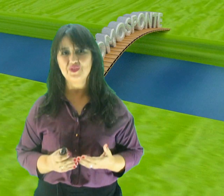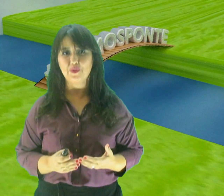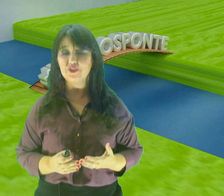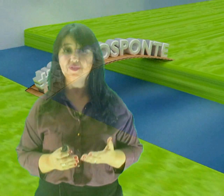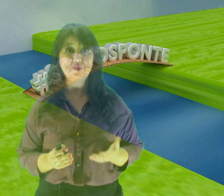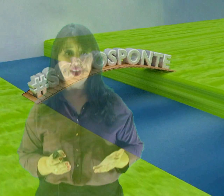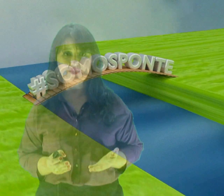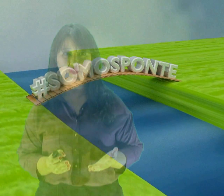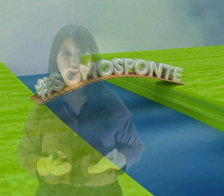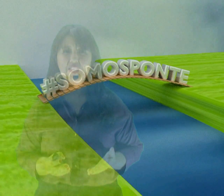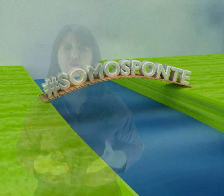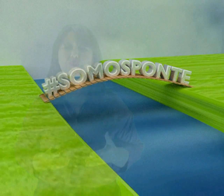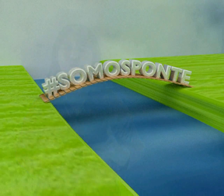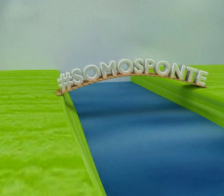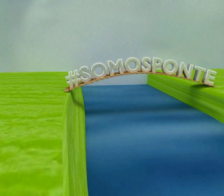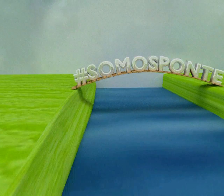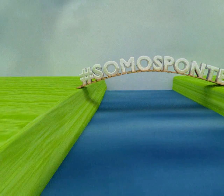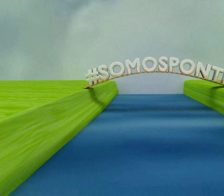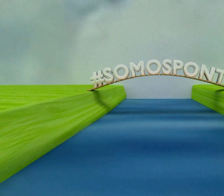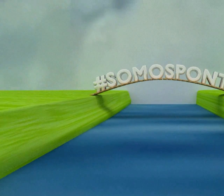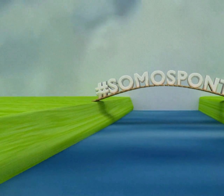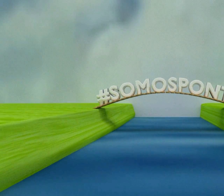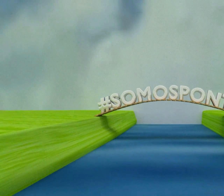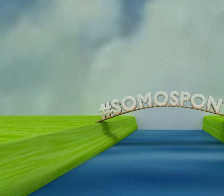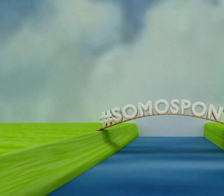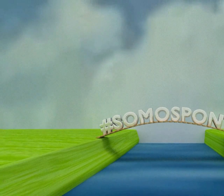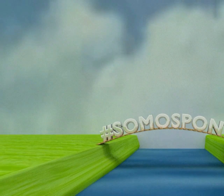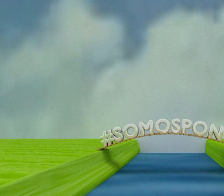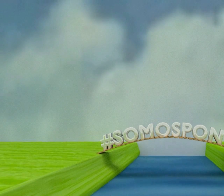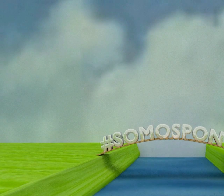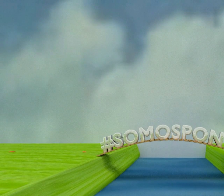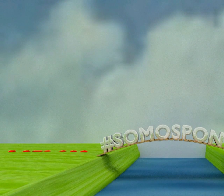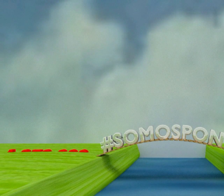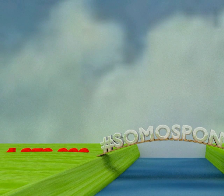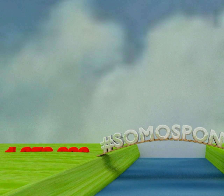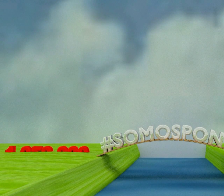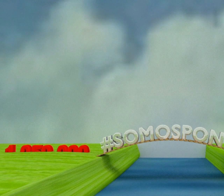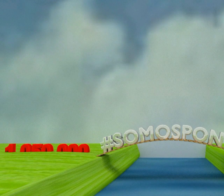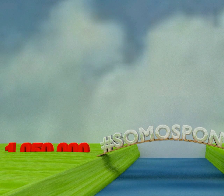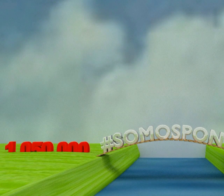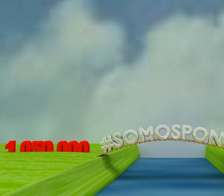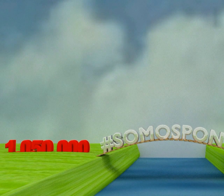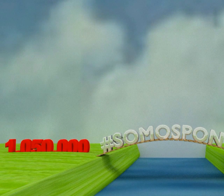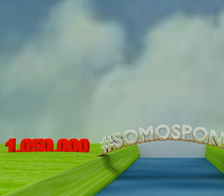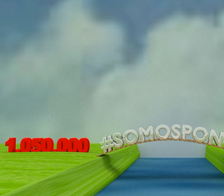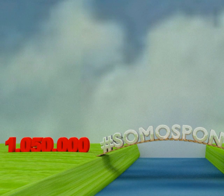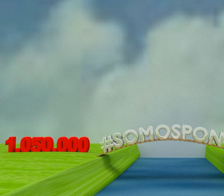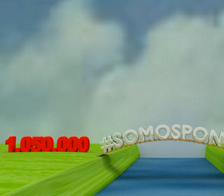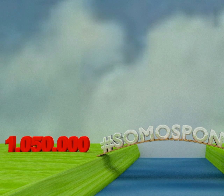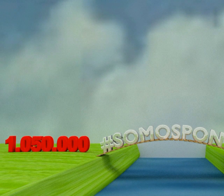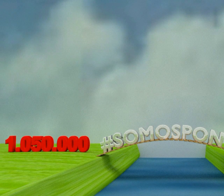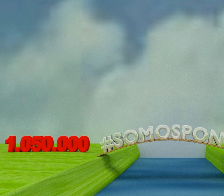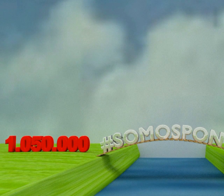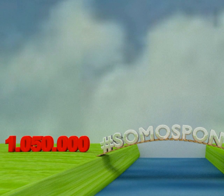1.050.000 pessoas não é fácil. Vamos todos embarcar nessa onda jovem, independente da sua idade. Afinal, somos